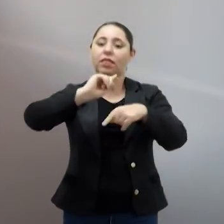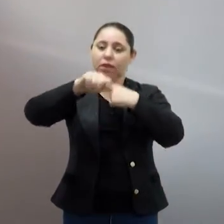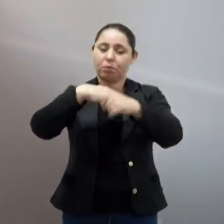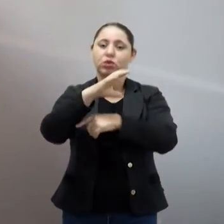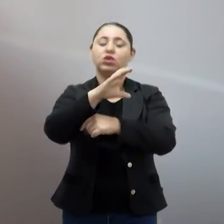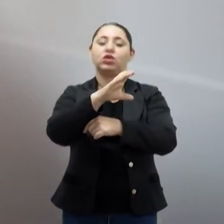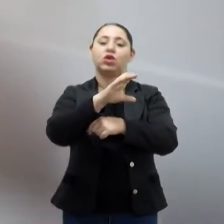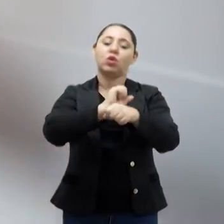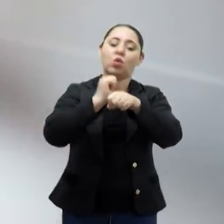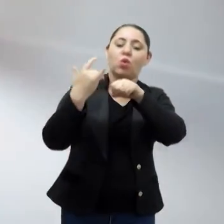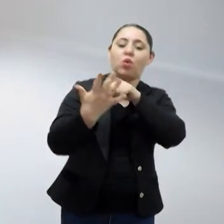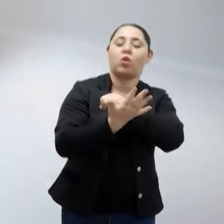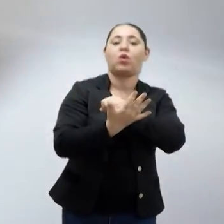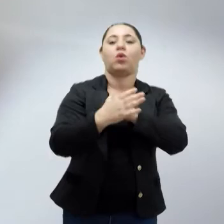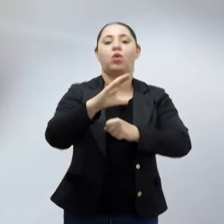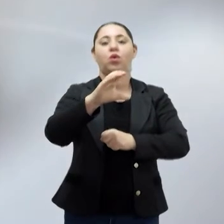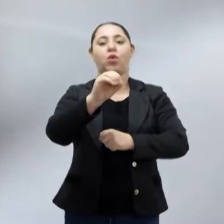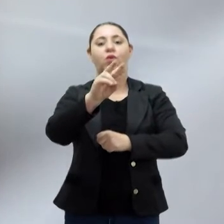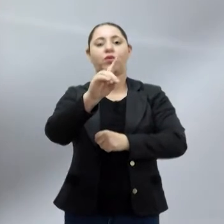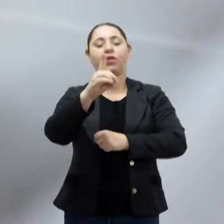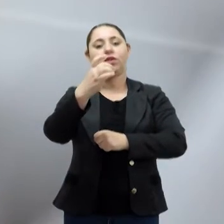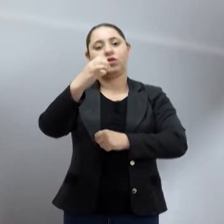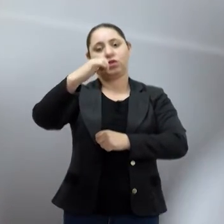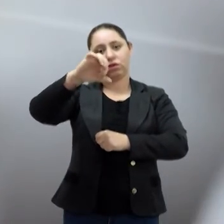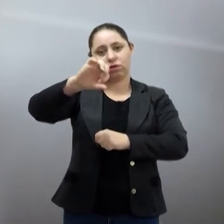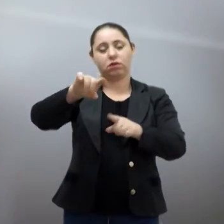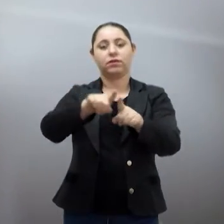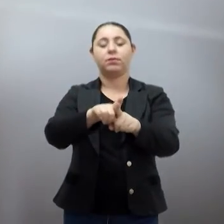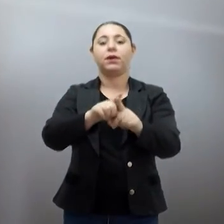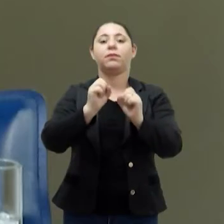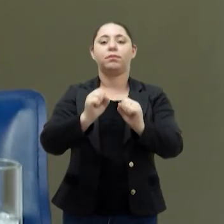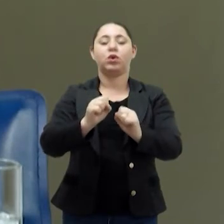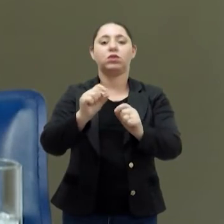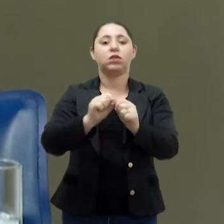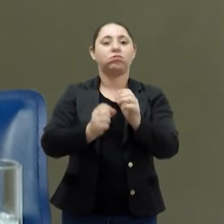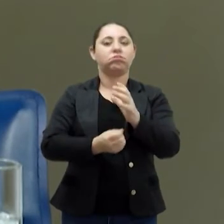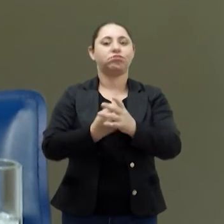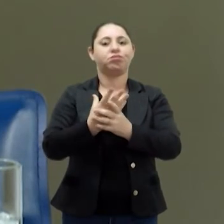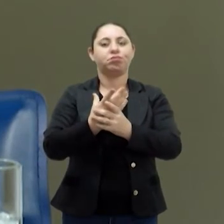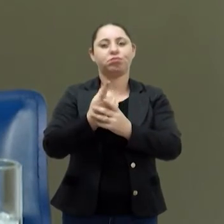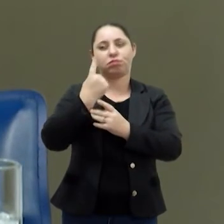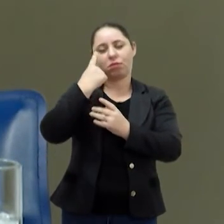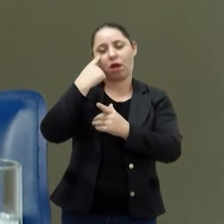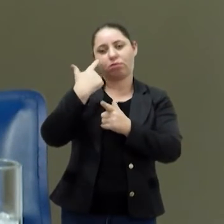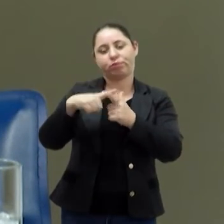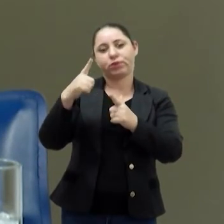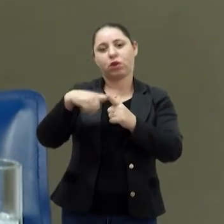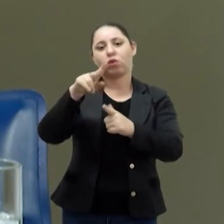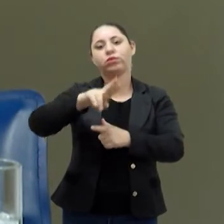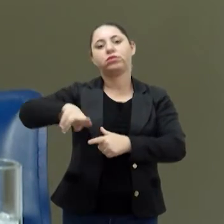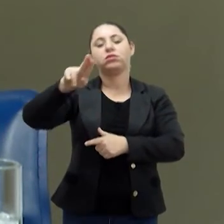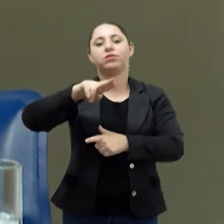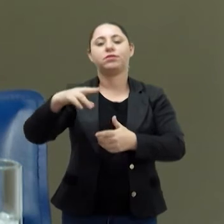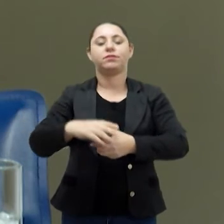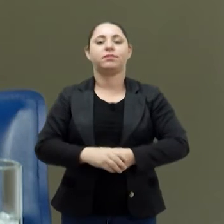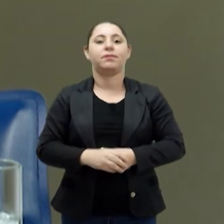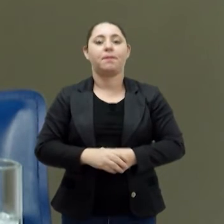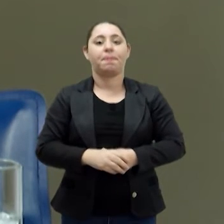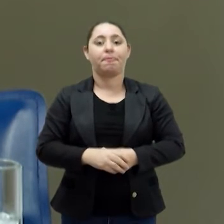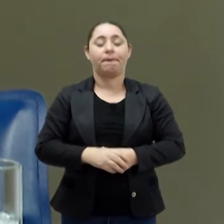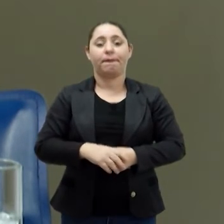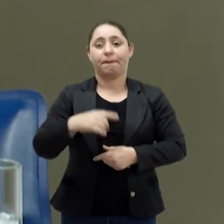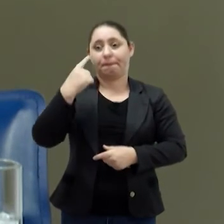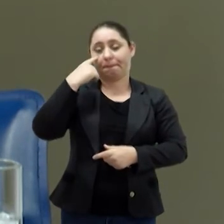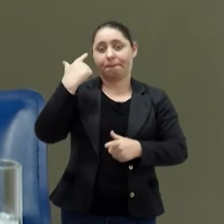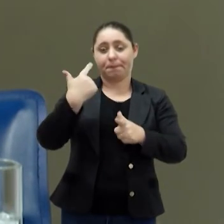tratando pós-Covid, alguma complicação do Covid, possa estar induzindo catarata pelo uso de medicamento, ou seja,